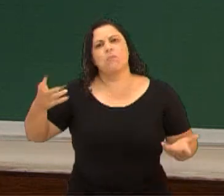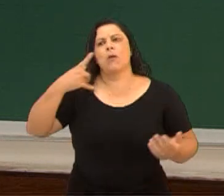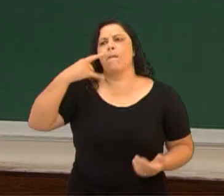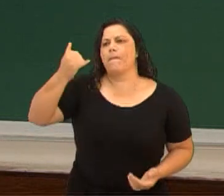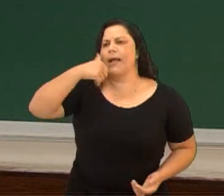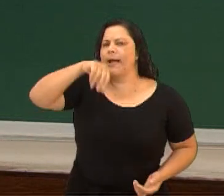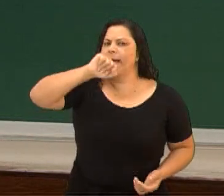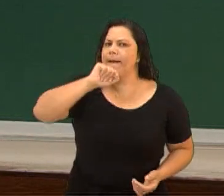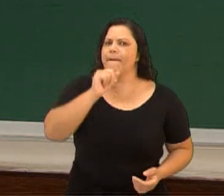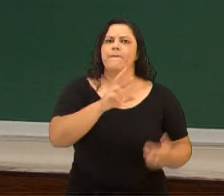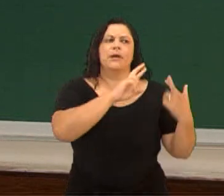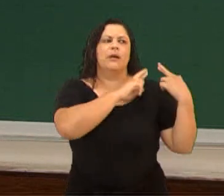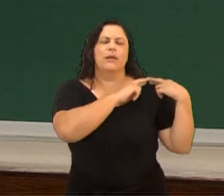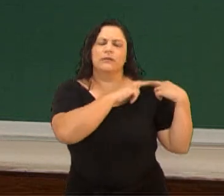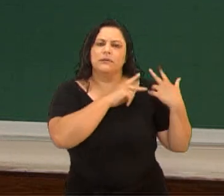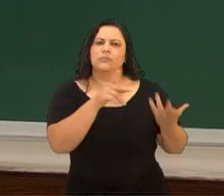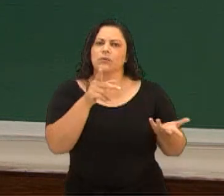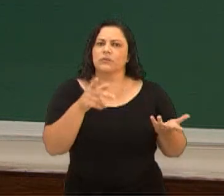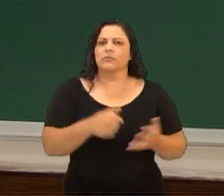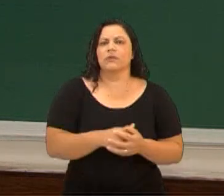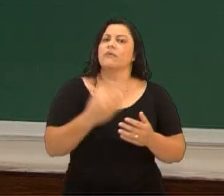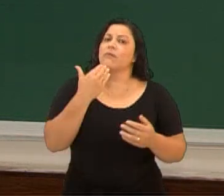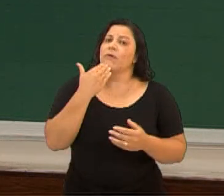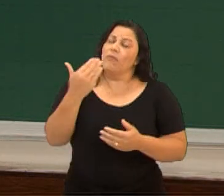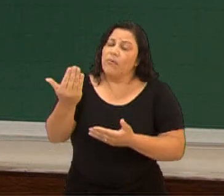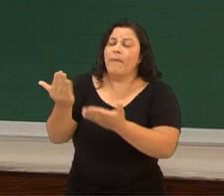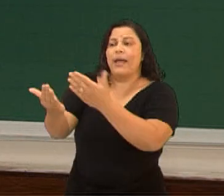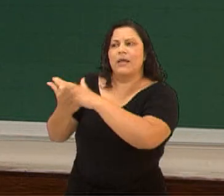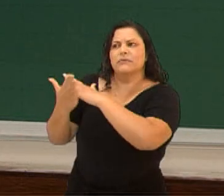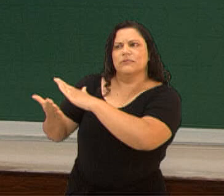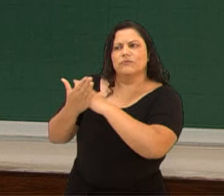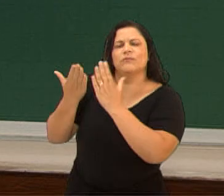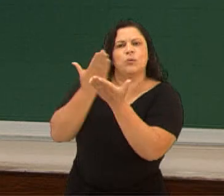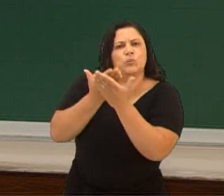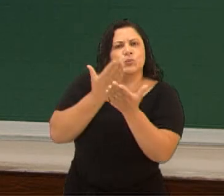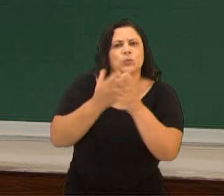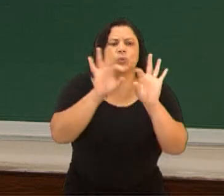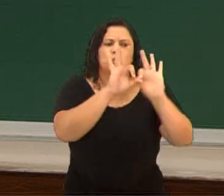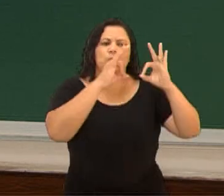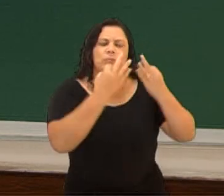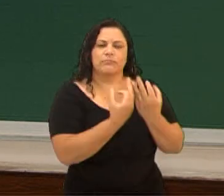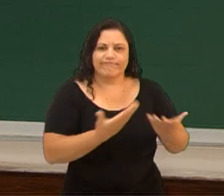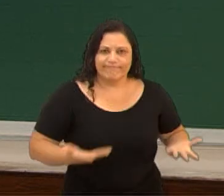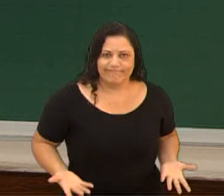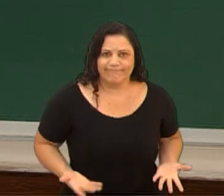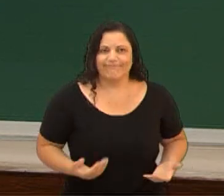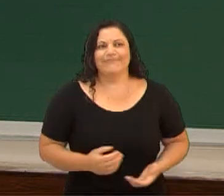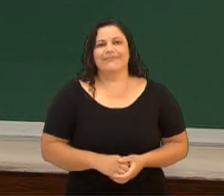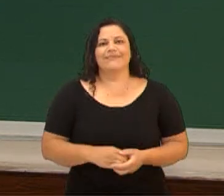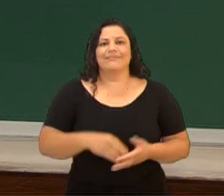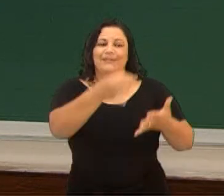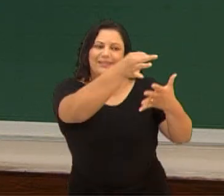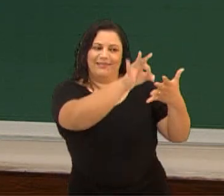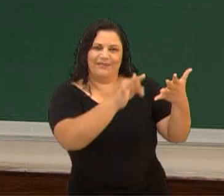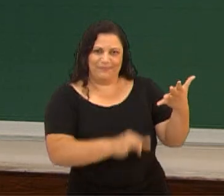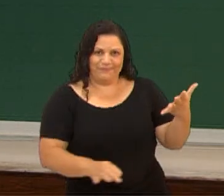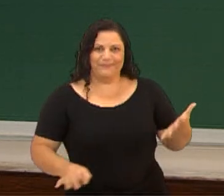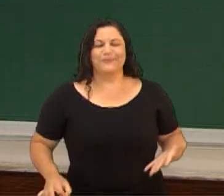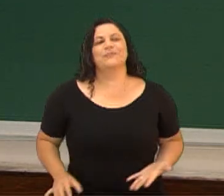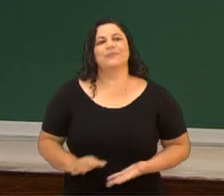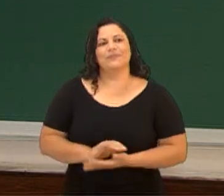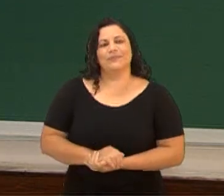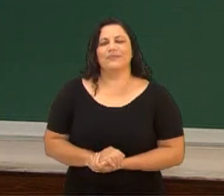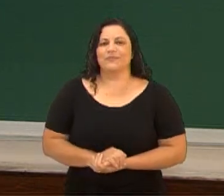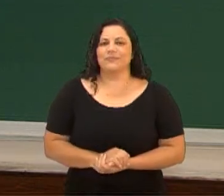mãe, o responsável de vocês. Pede uma ajuda, vamos estudar junto em família, tá bom? Vamos corrigindo então. É só